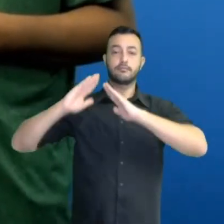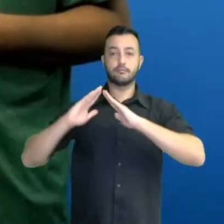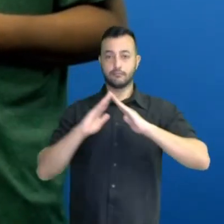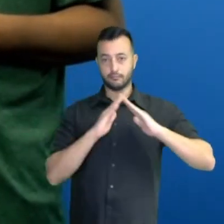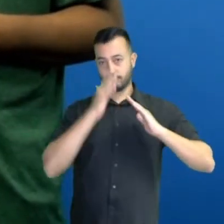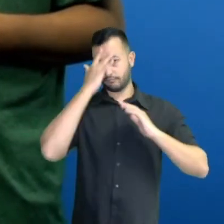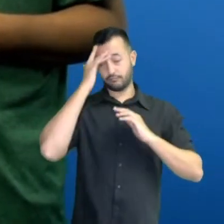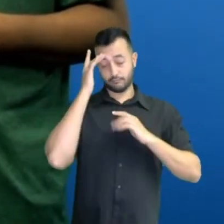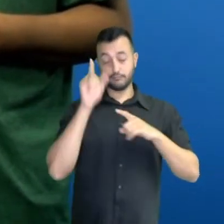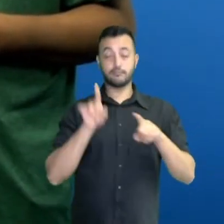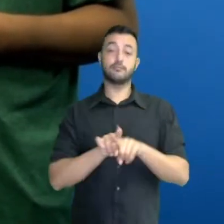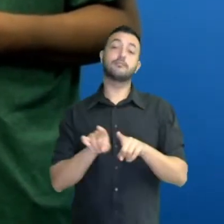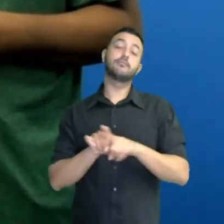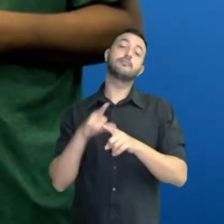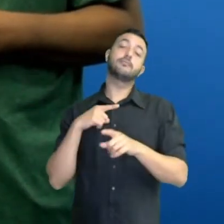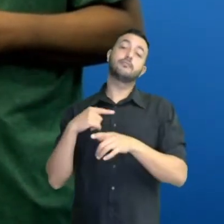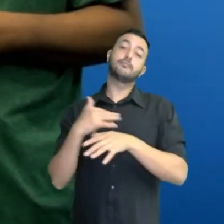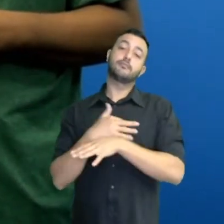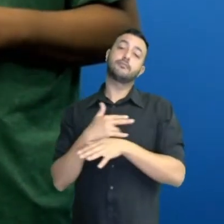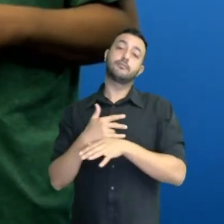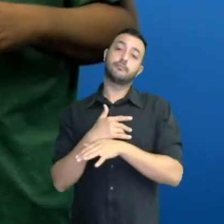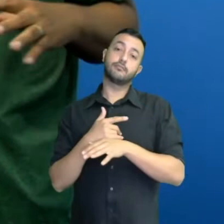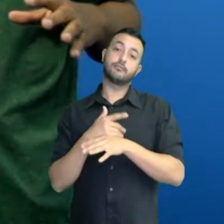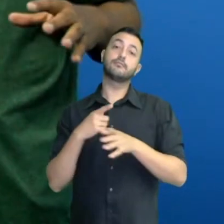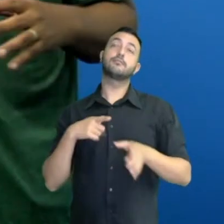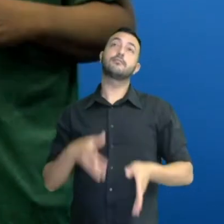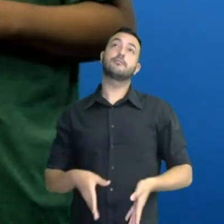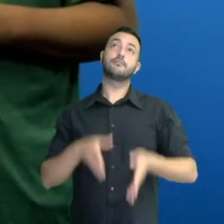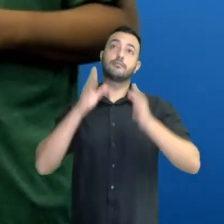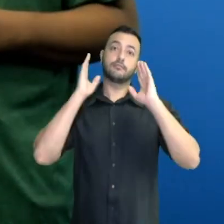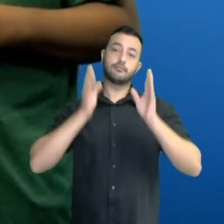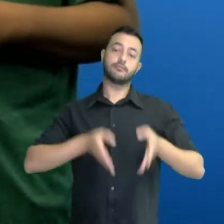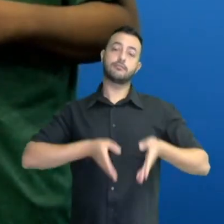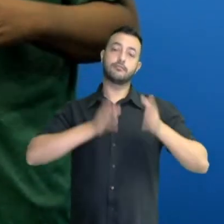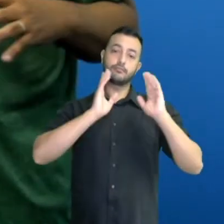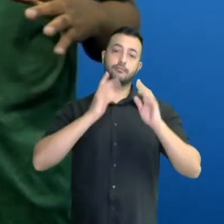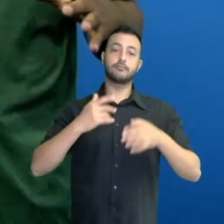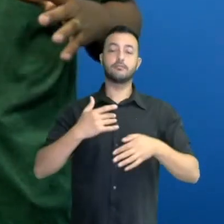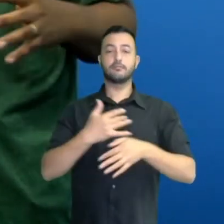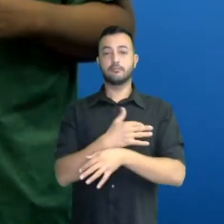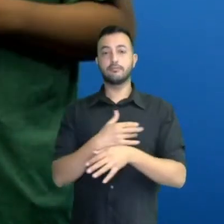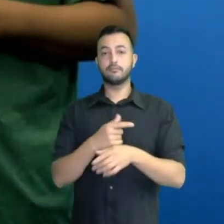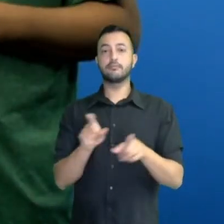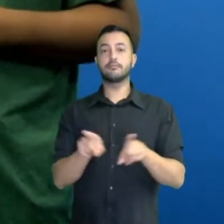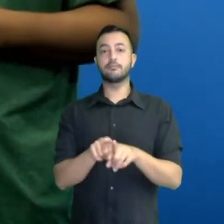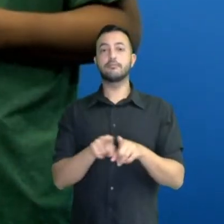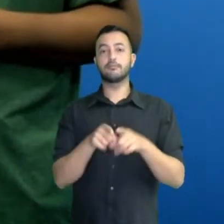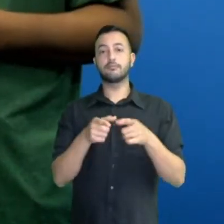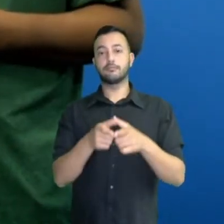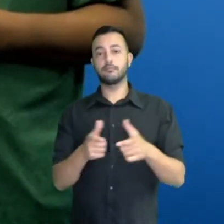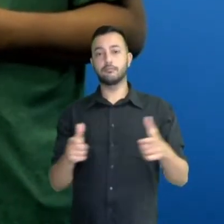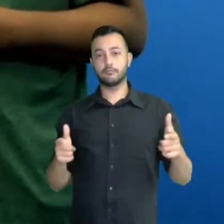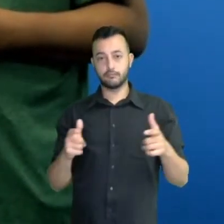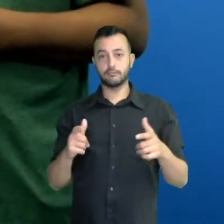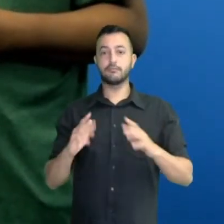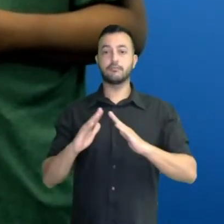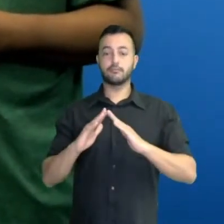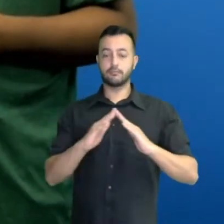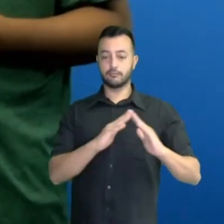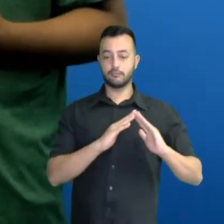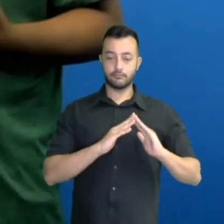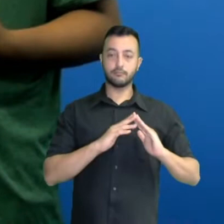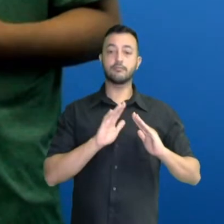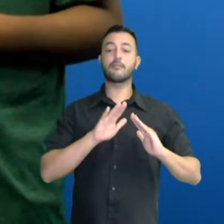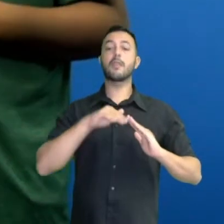você tem o espraiamento urbano, que é um crescimento horizontal, onde as cidades elas vão se alargando para o lado.